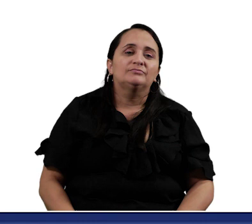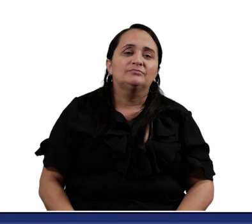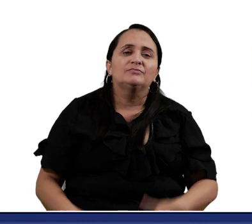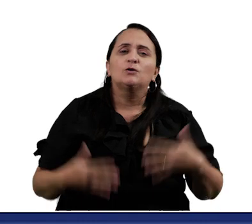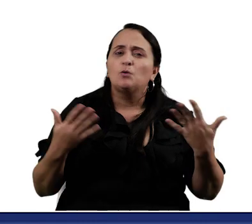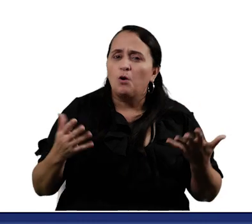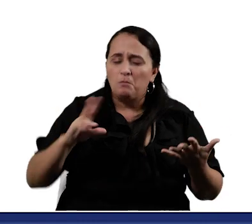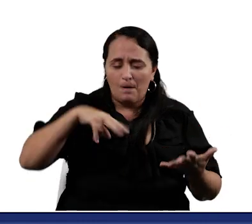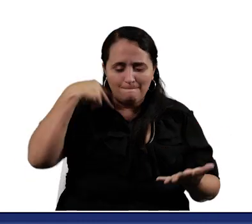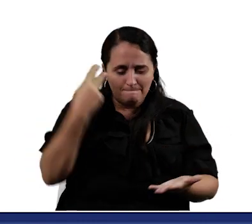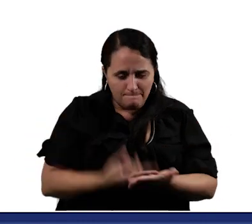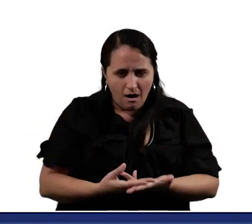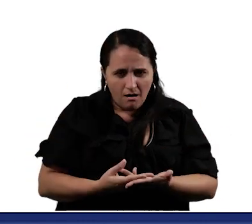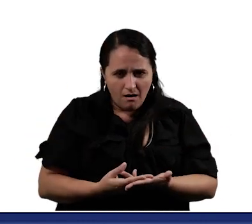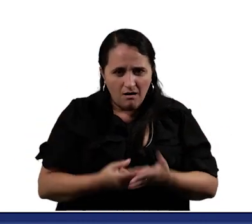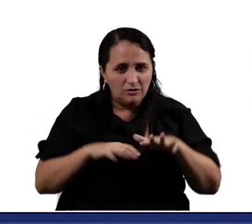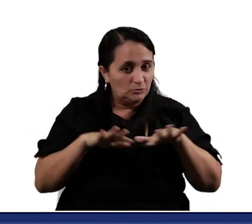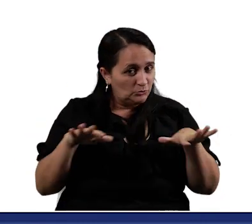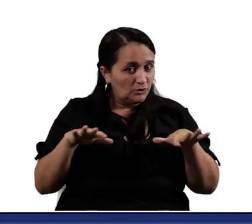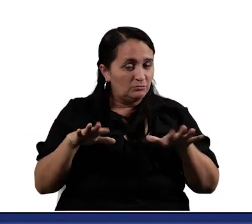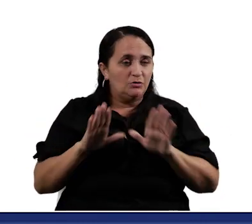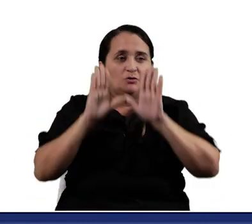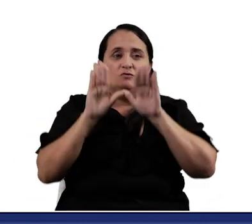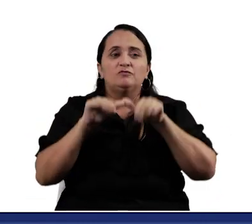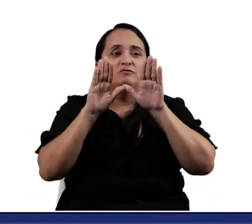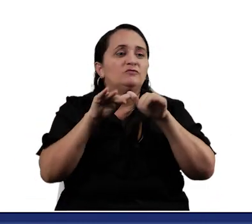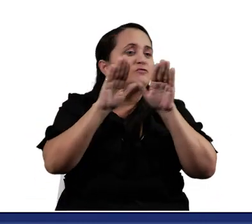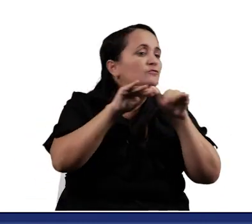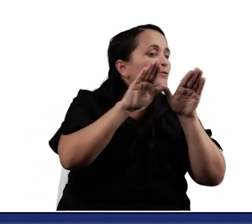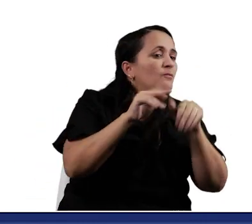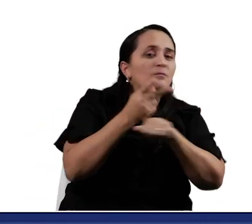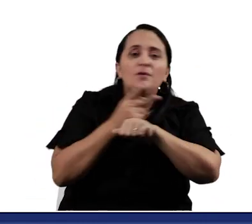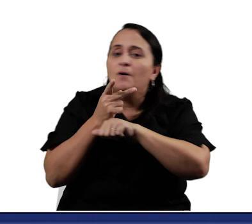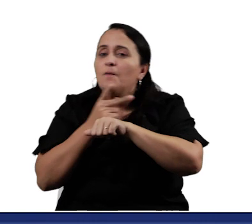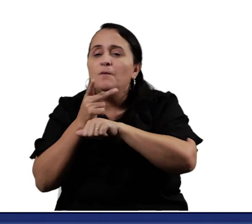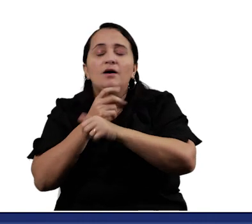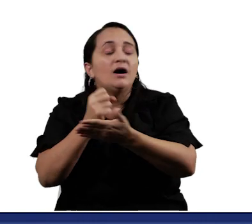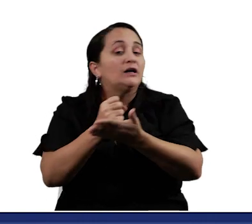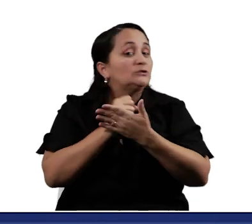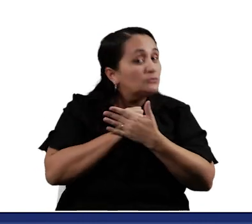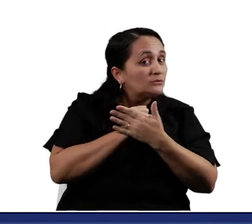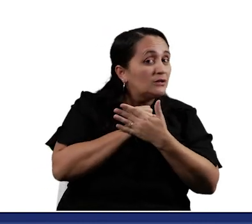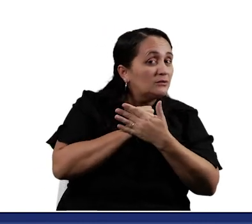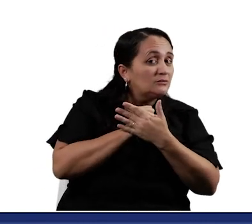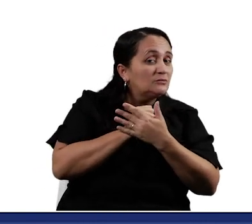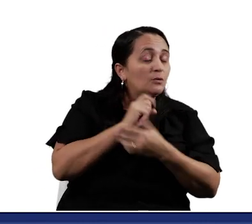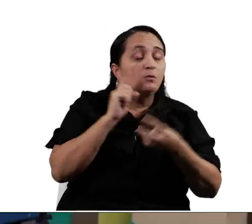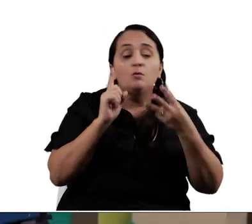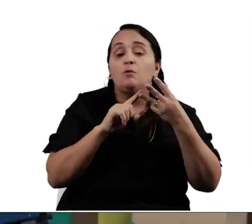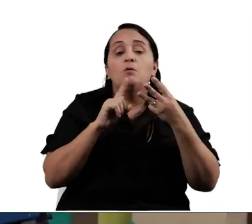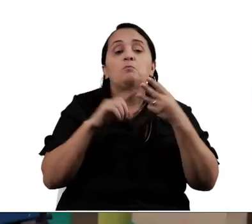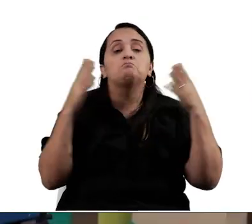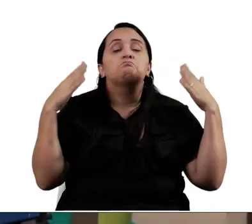Ele se esborrachou no chão, ele voou para procurar ajuda ou ele foi passear com os